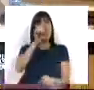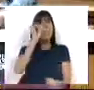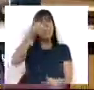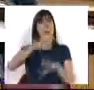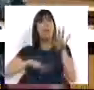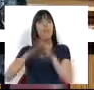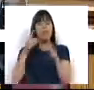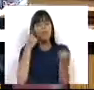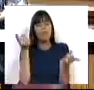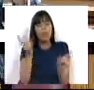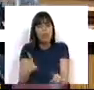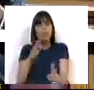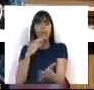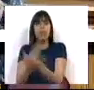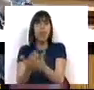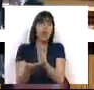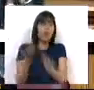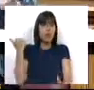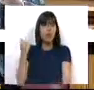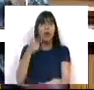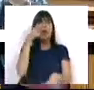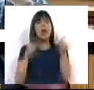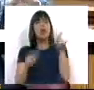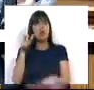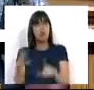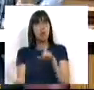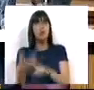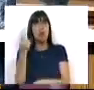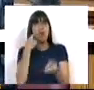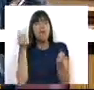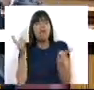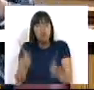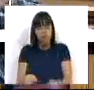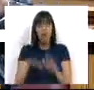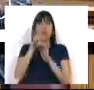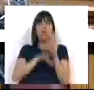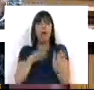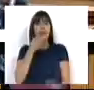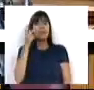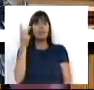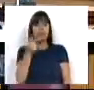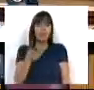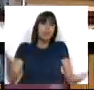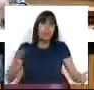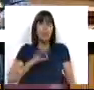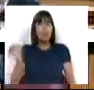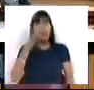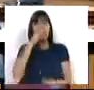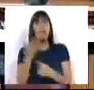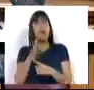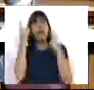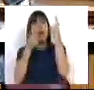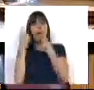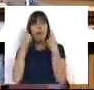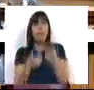têm que fazer é repor aquilo que retiraram para que as pessoas consigam reganhar condições de vida. Olha, Sr. Primeiro-Ministro, por exemplo, para